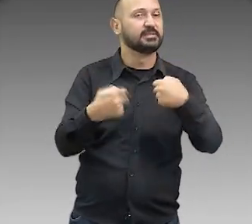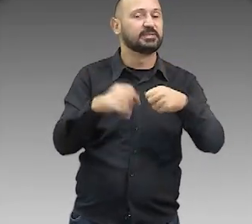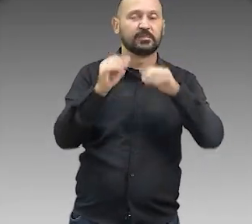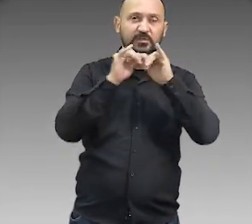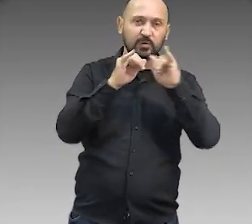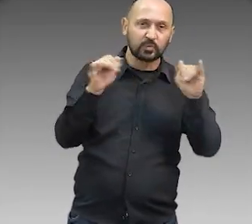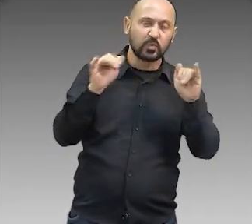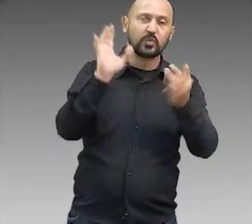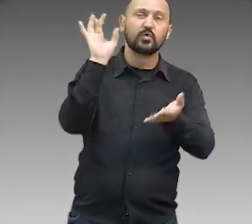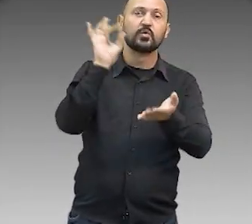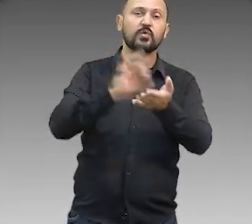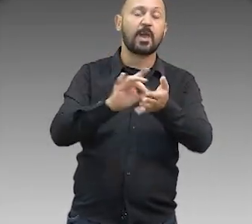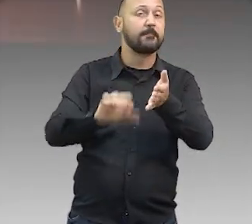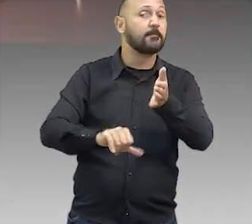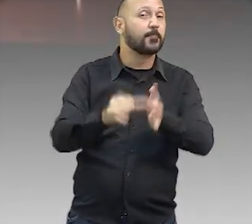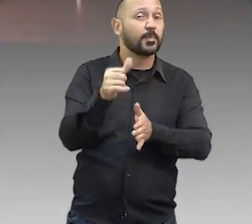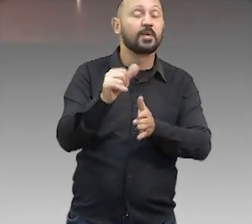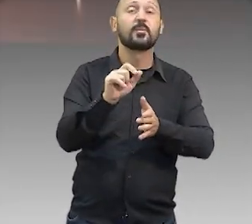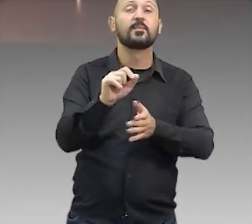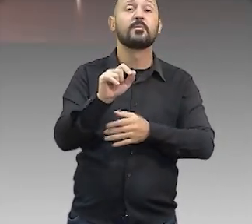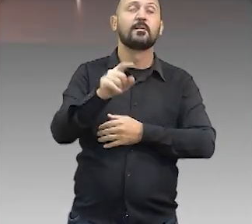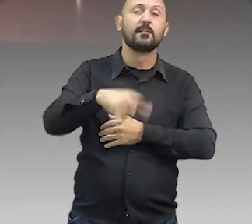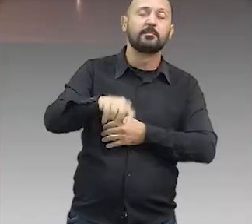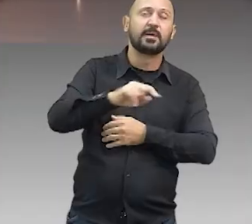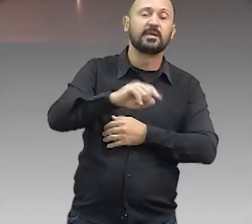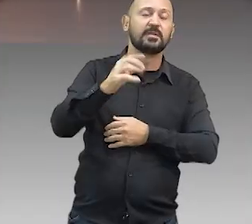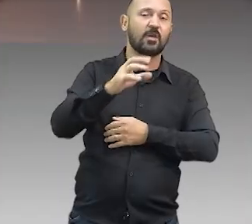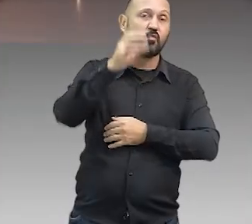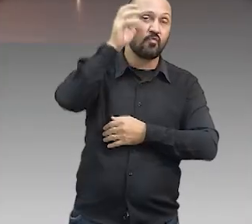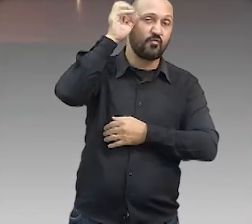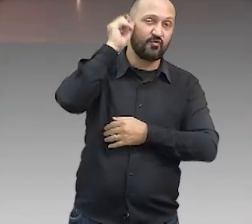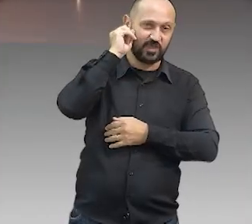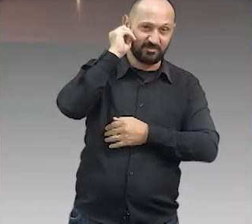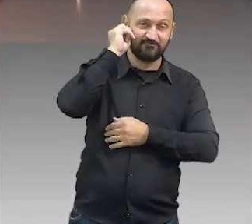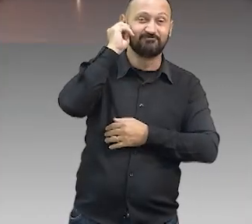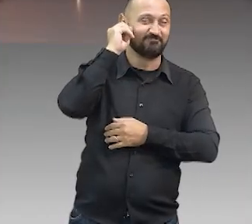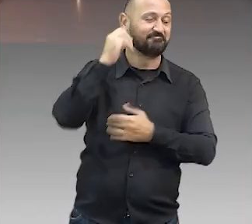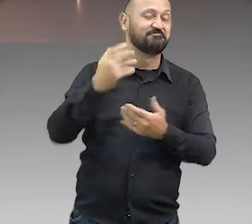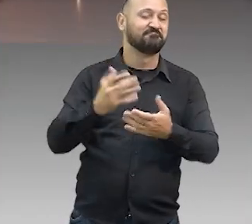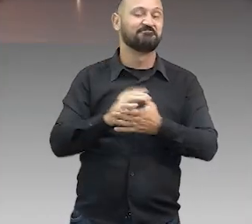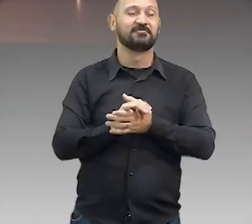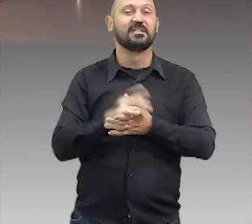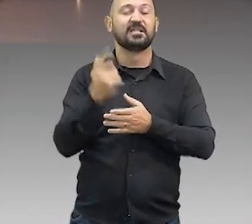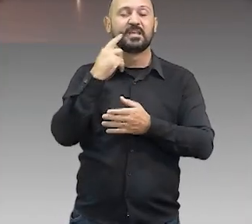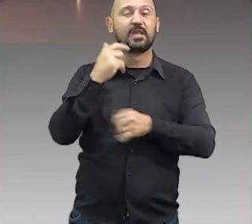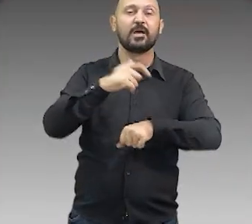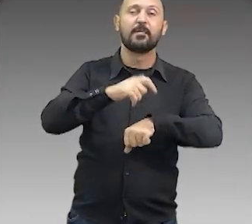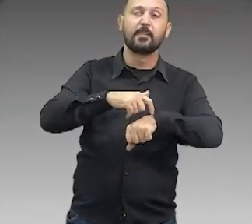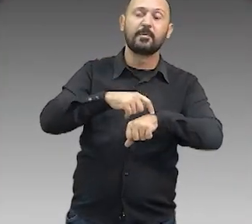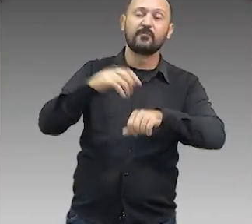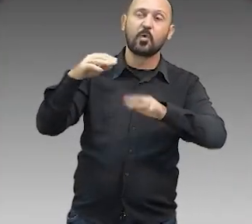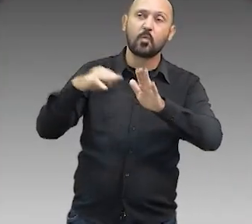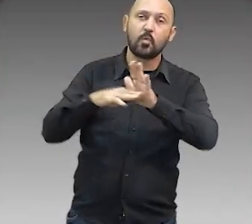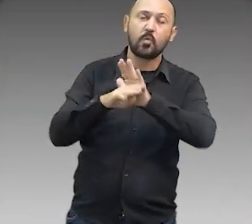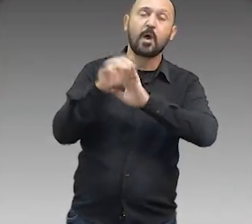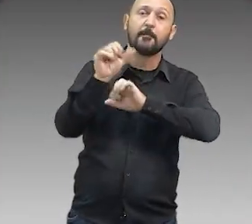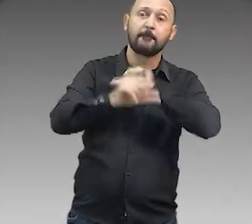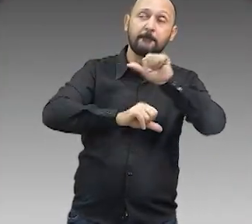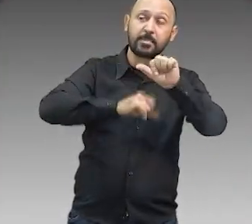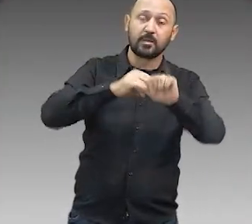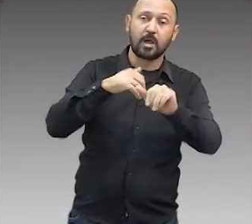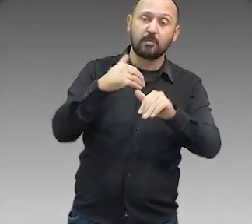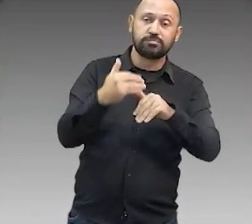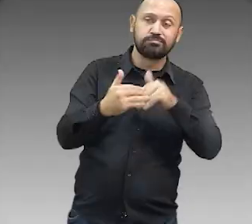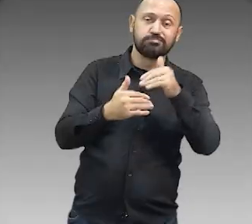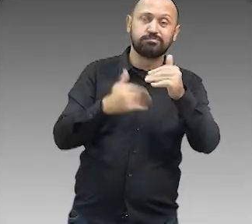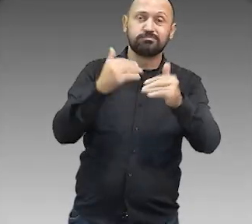escutando ali. E esse crescimento que foi acontecendo junto com a evolução da tecnologia. Então, quando foi criado o Twitter, vocês